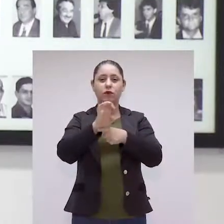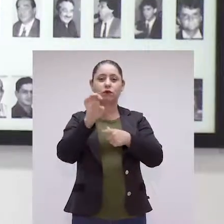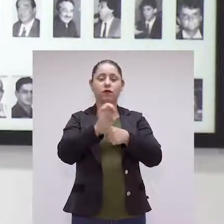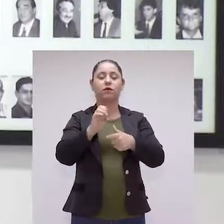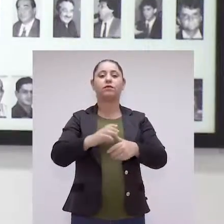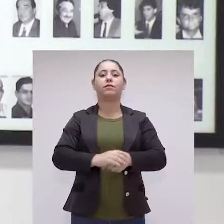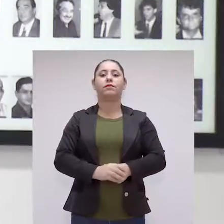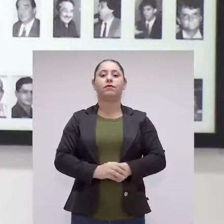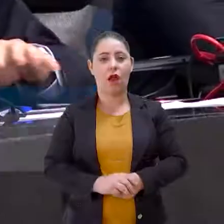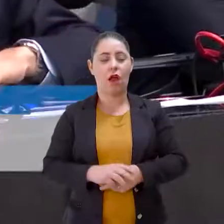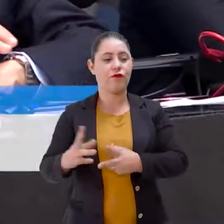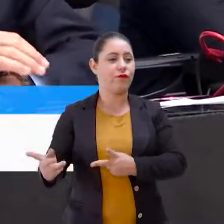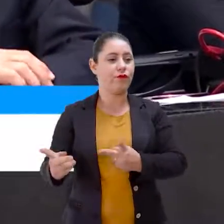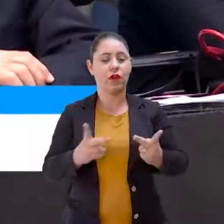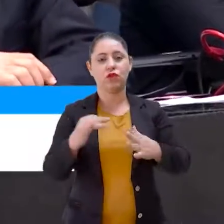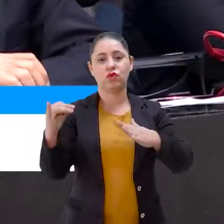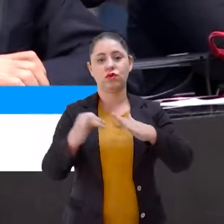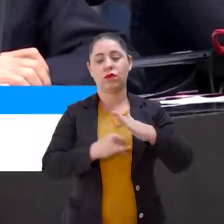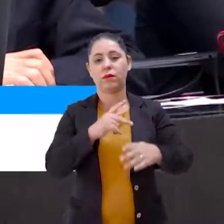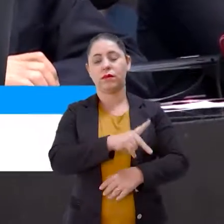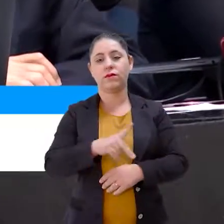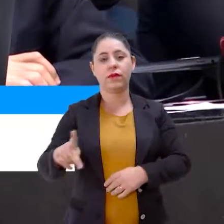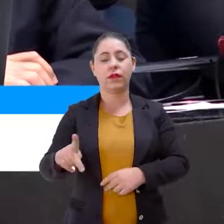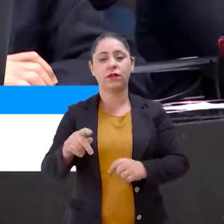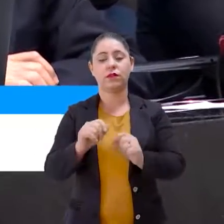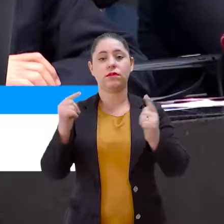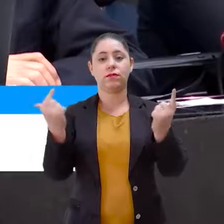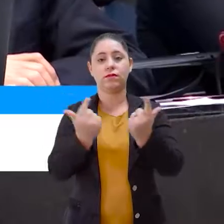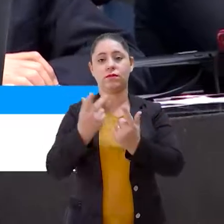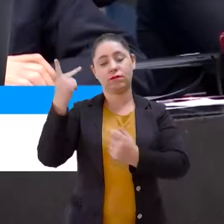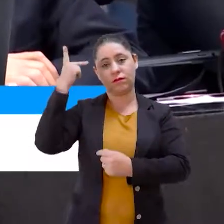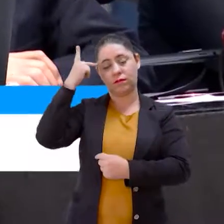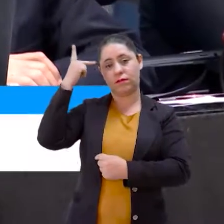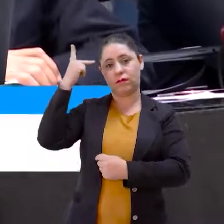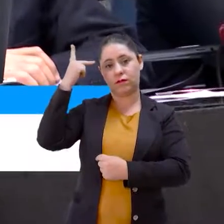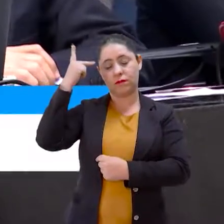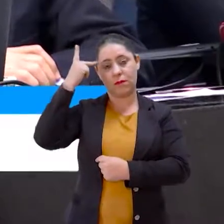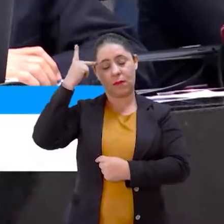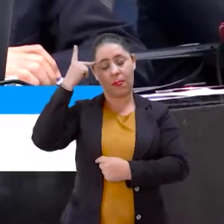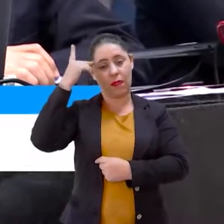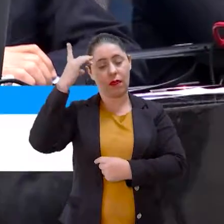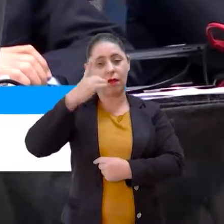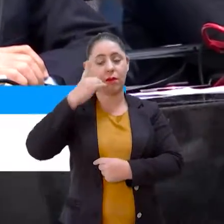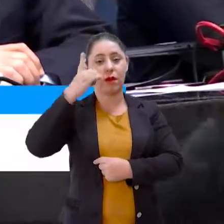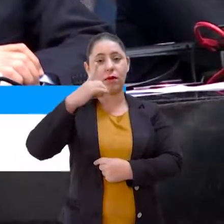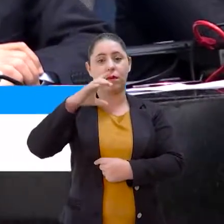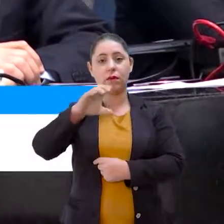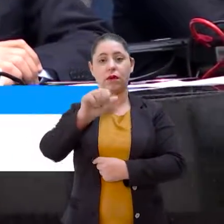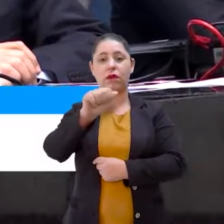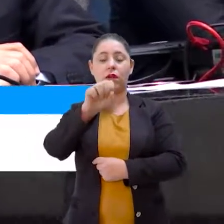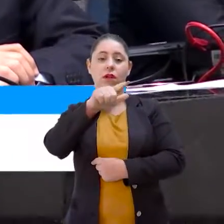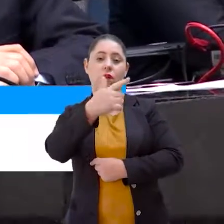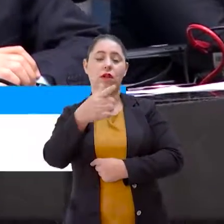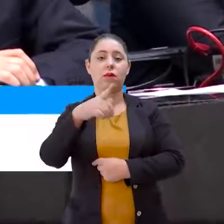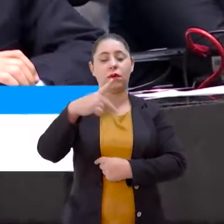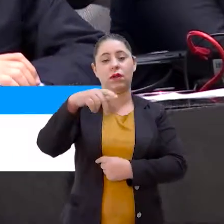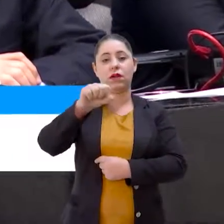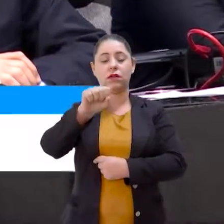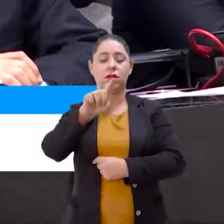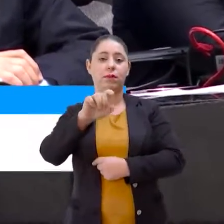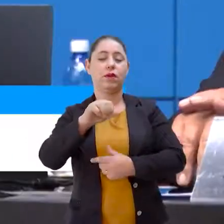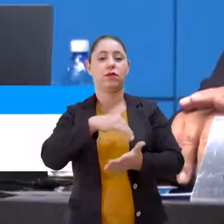retomada econômica do Estado. Em visita institucional, o presidente da Assembleia Legislativa de São Paulo, deputado Carlão Pignatari,